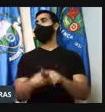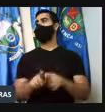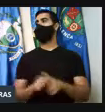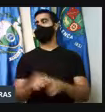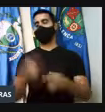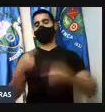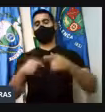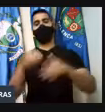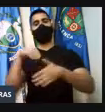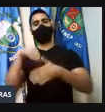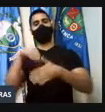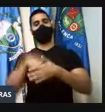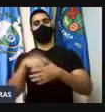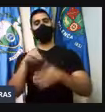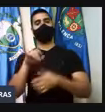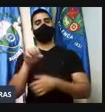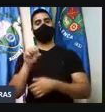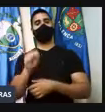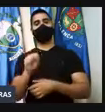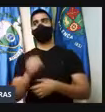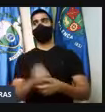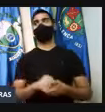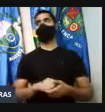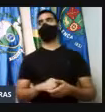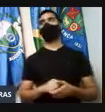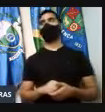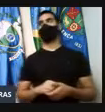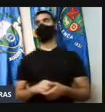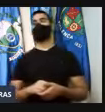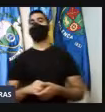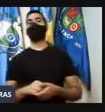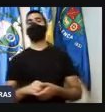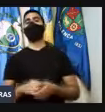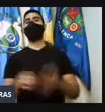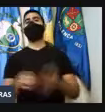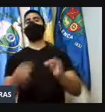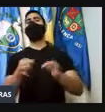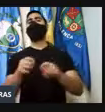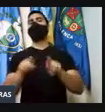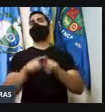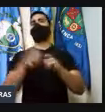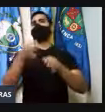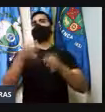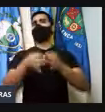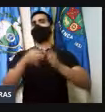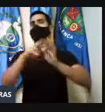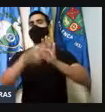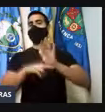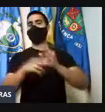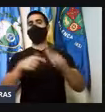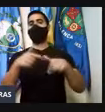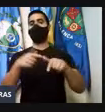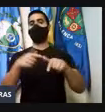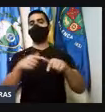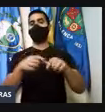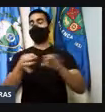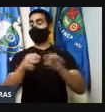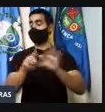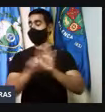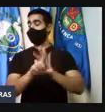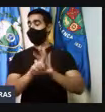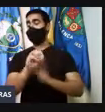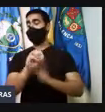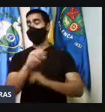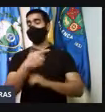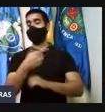Discussão única e votação dia 8/12/2020. Parecer da Comissão de Constituição, Justiça e Redação, projeto de resolução